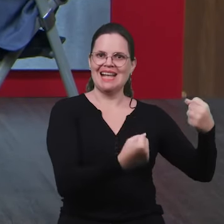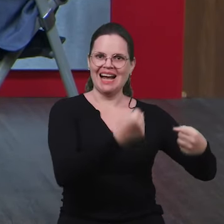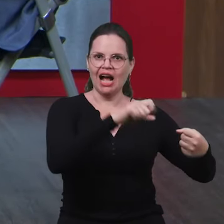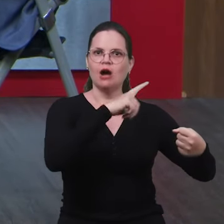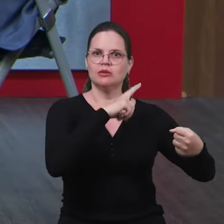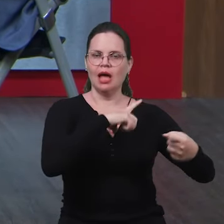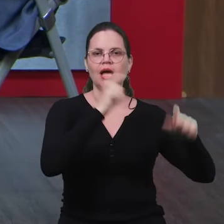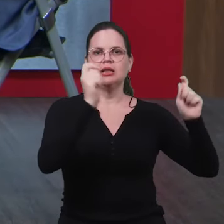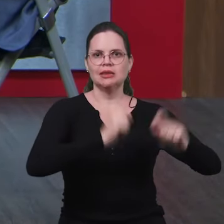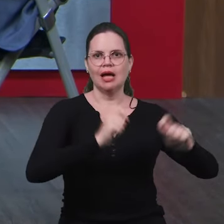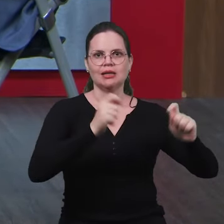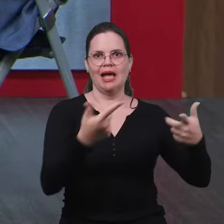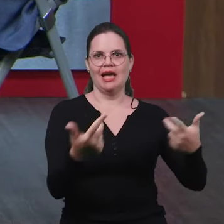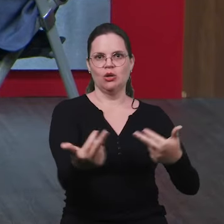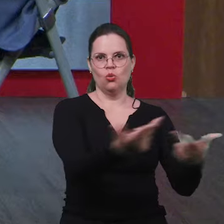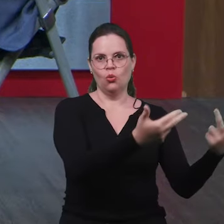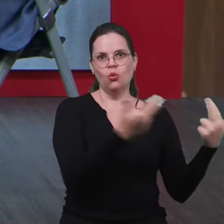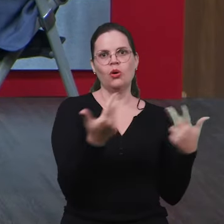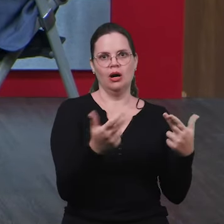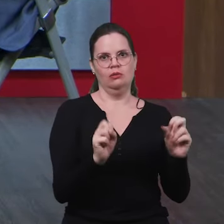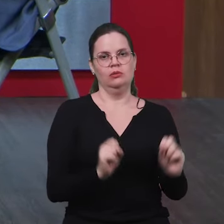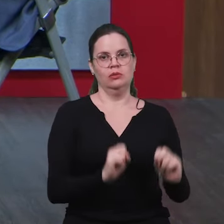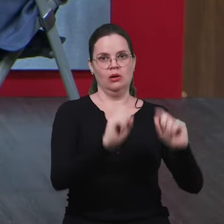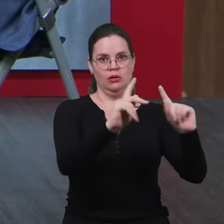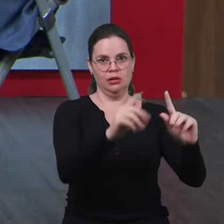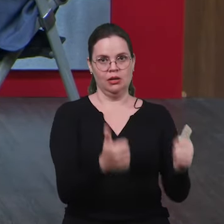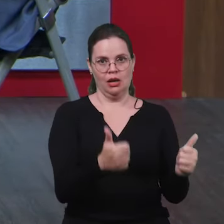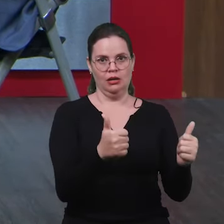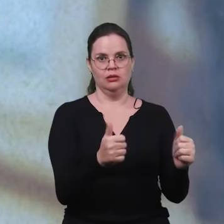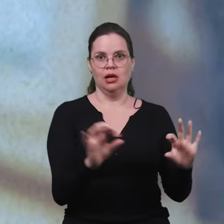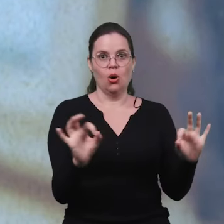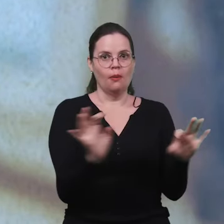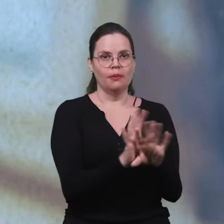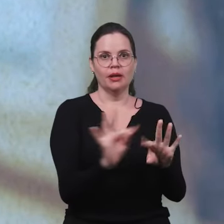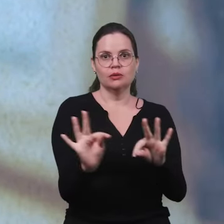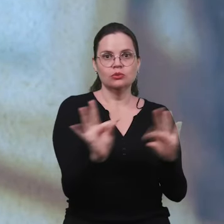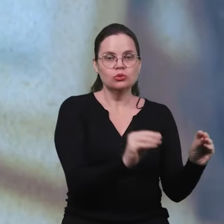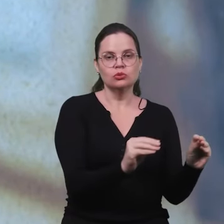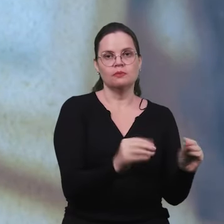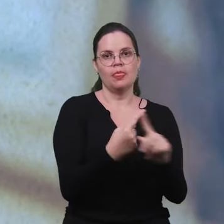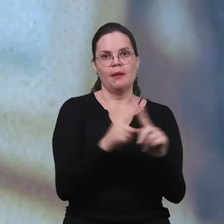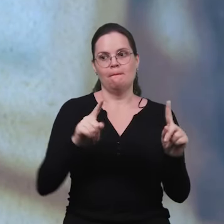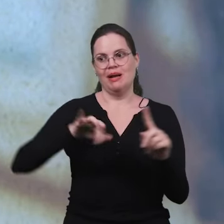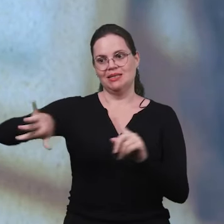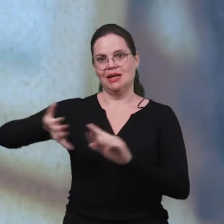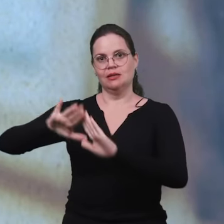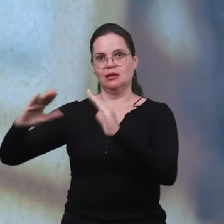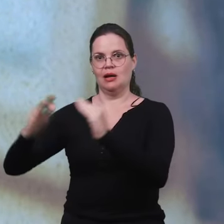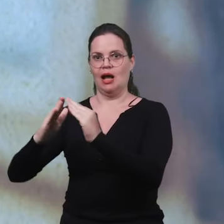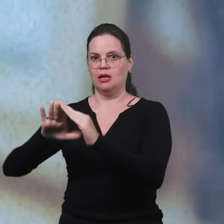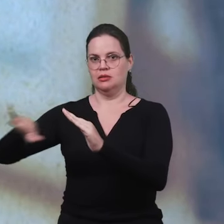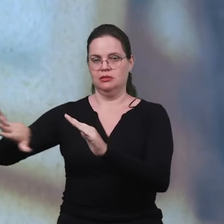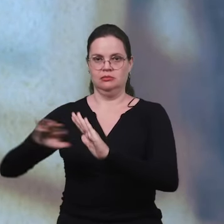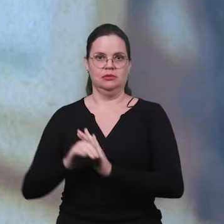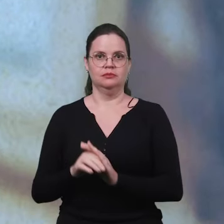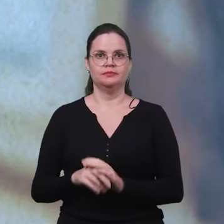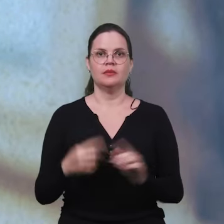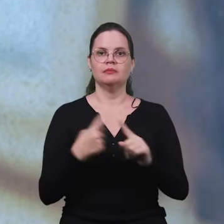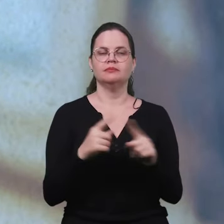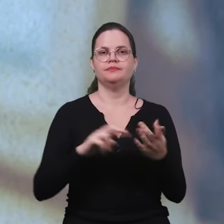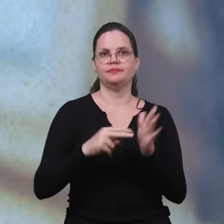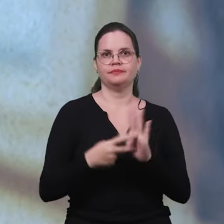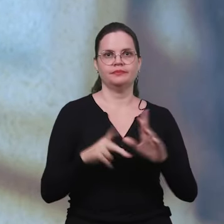Então assim, você cria ali, não é um regime específico. Eu vou escolher o regime de bens misto. Não.